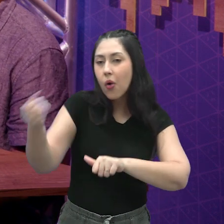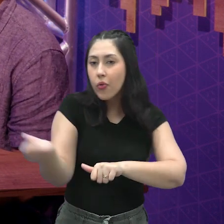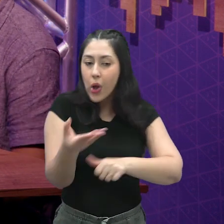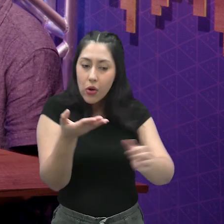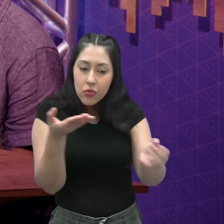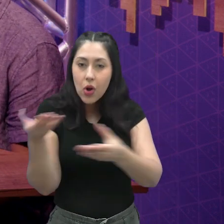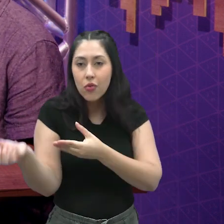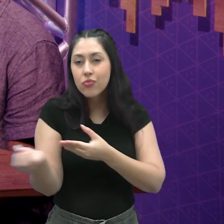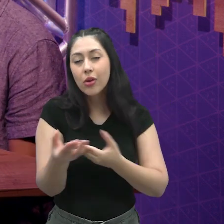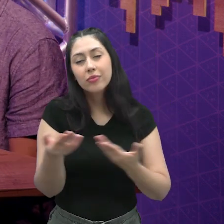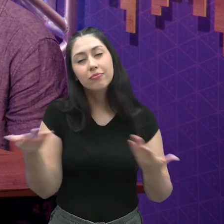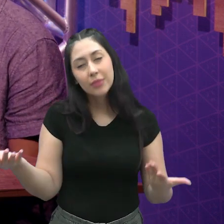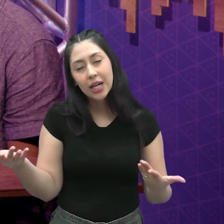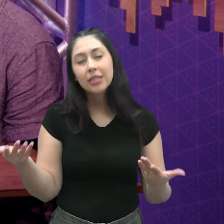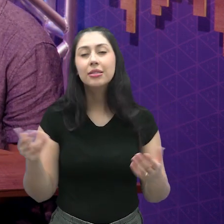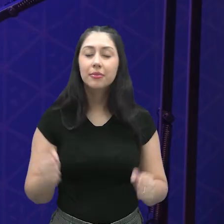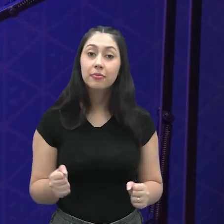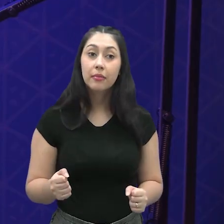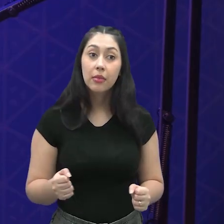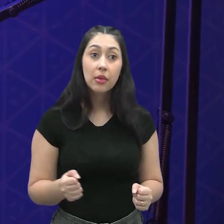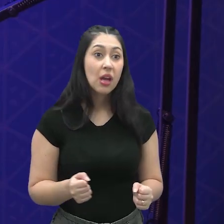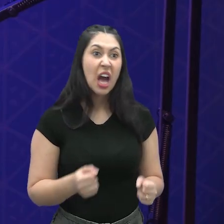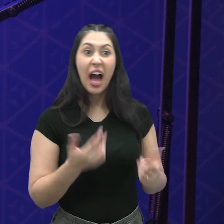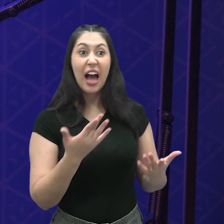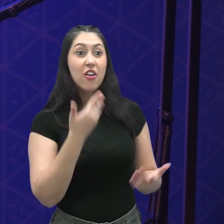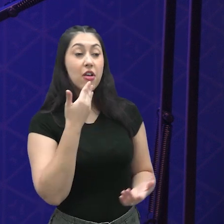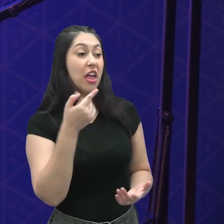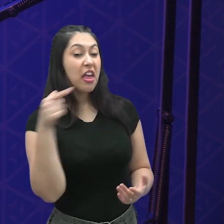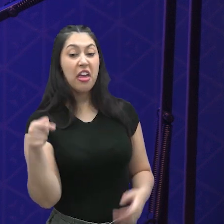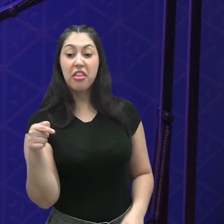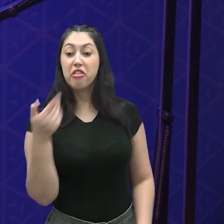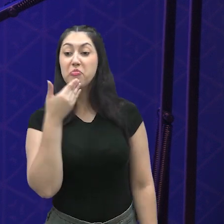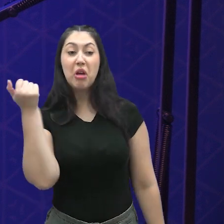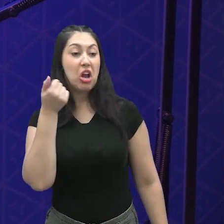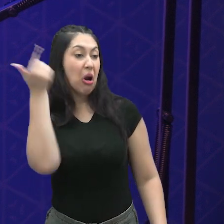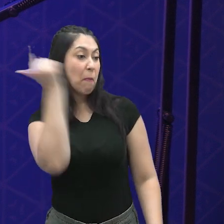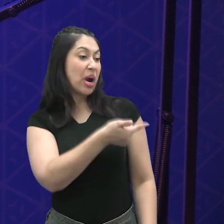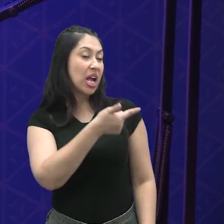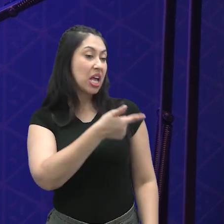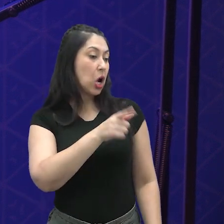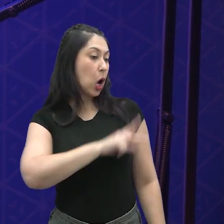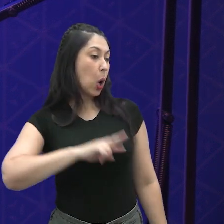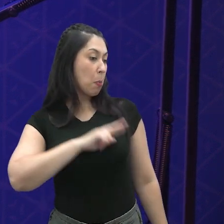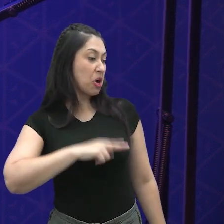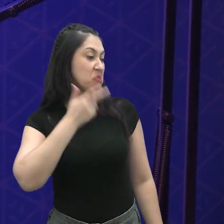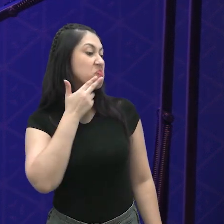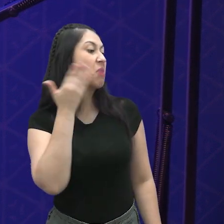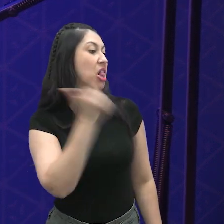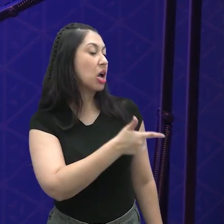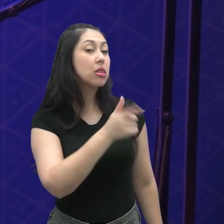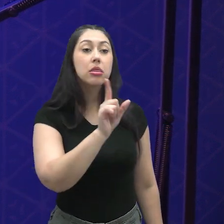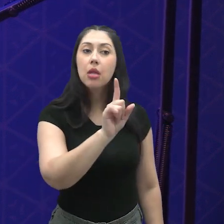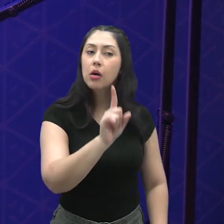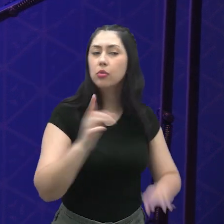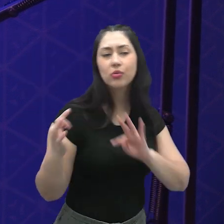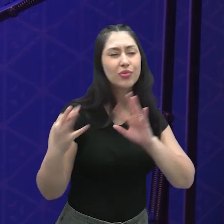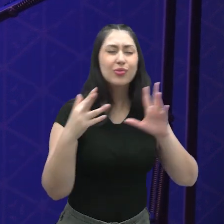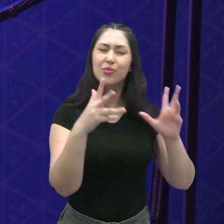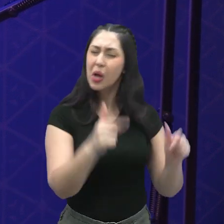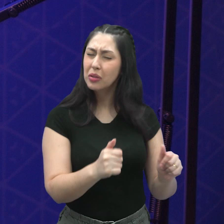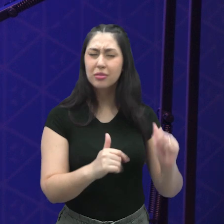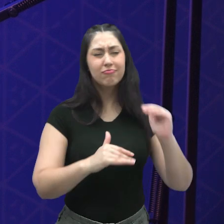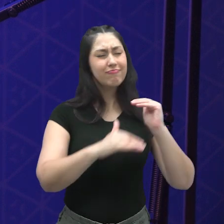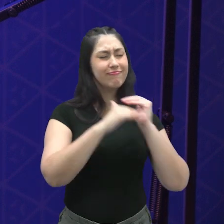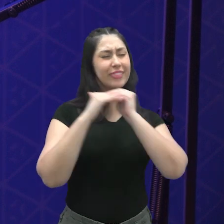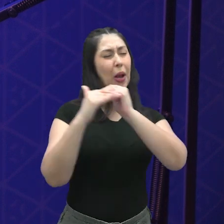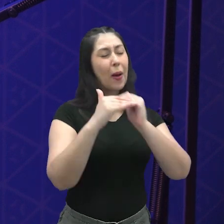coisas vão mudando. Sim. Enfim, tudo isso é E sertanejo. nem que um subgênero é melhor do que o outro, que o sertanejo romântico é melhor que o universitário, não. Todos têm seu espaço,